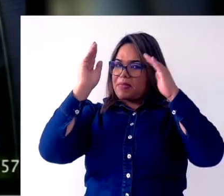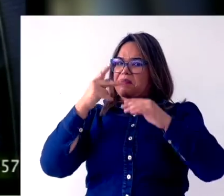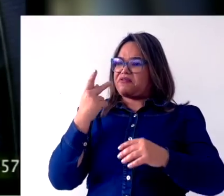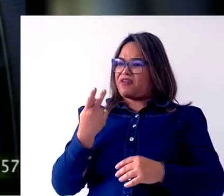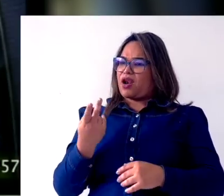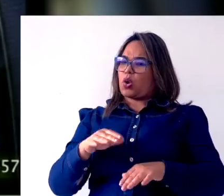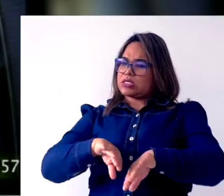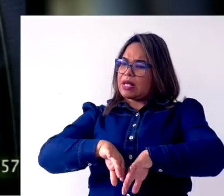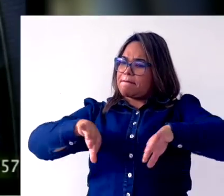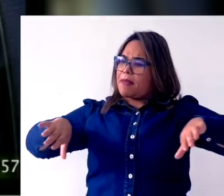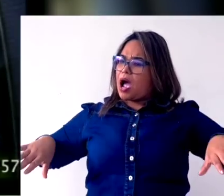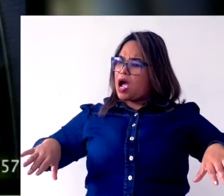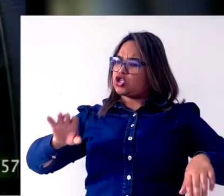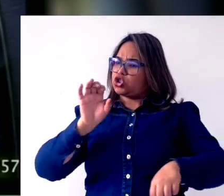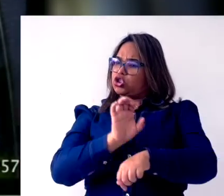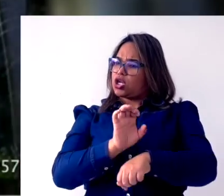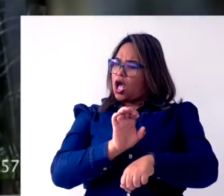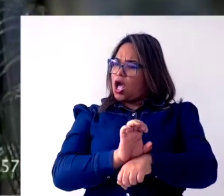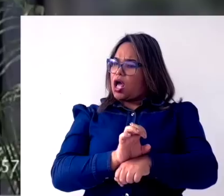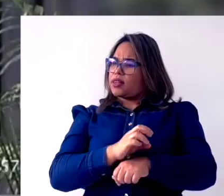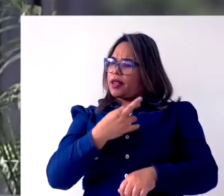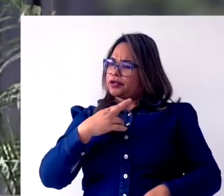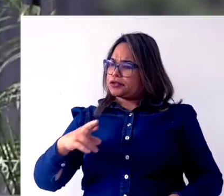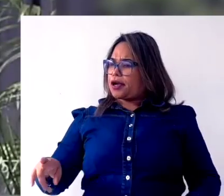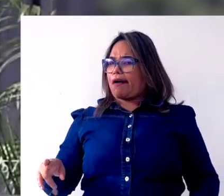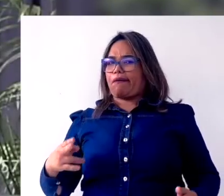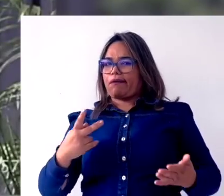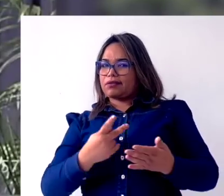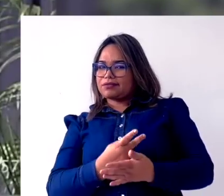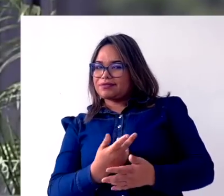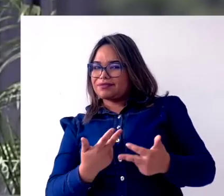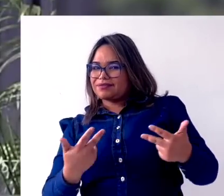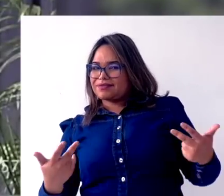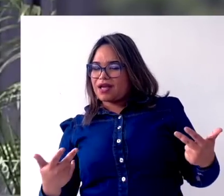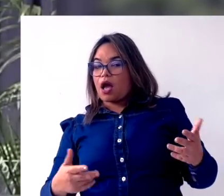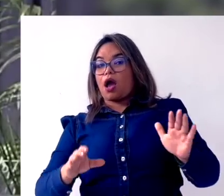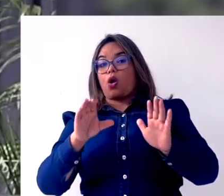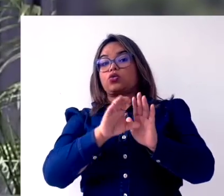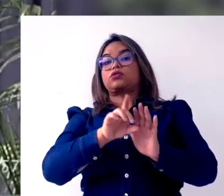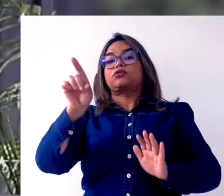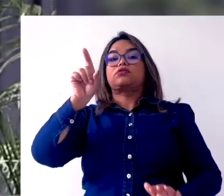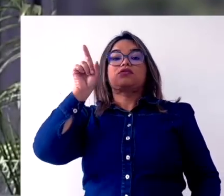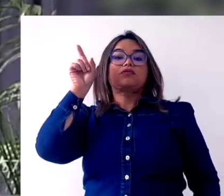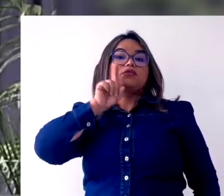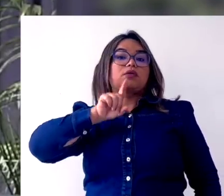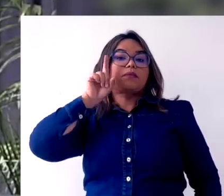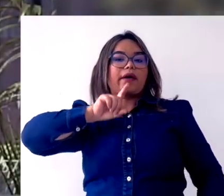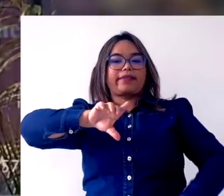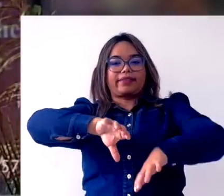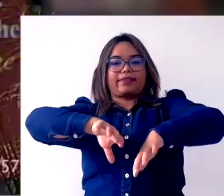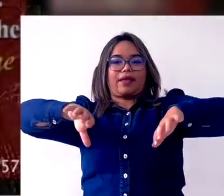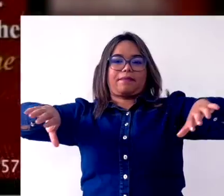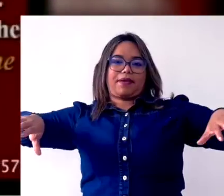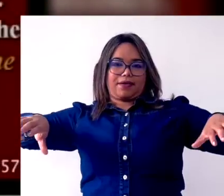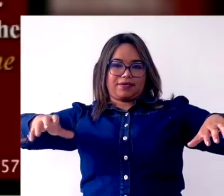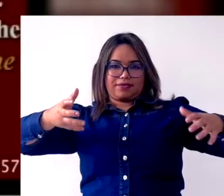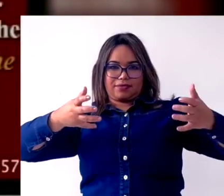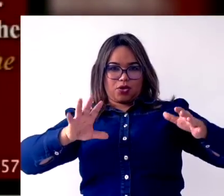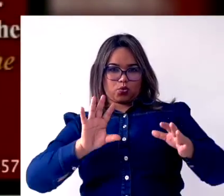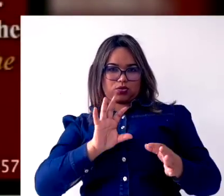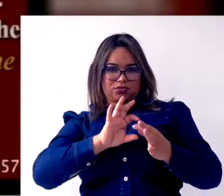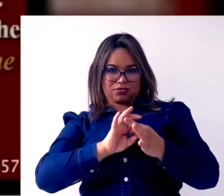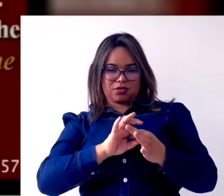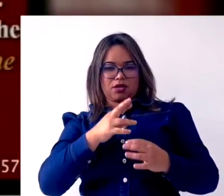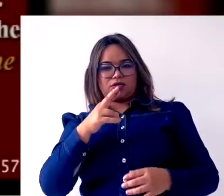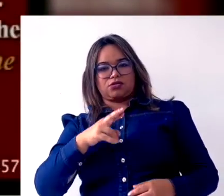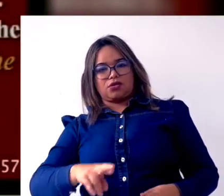da união entre Igreja e Estado, onde a Constituição americana os separa? Eu quero ouvir algum